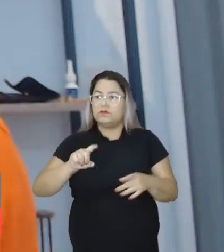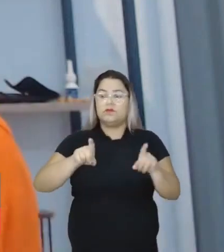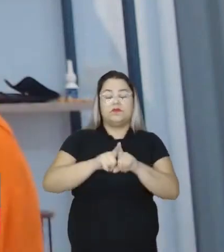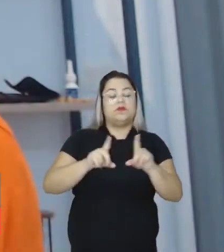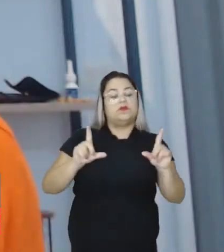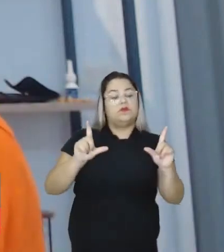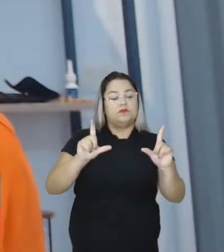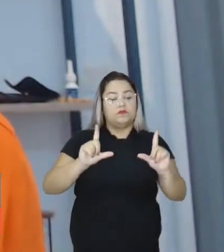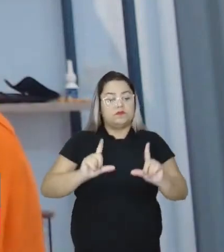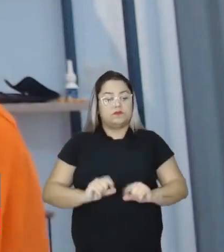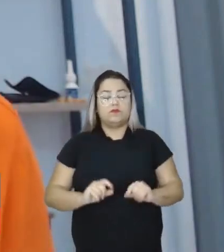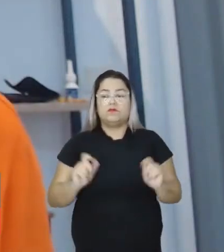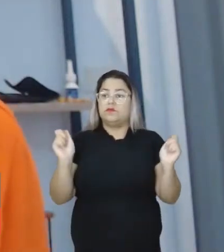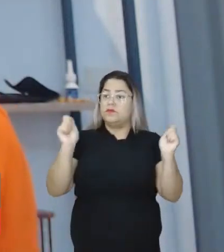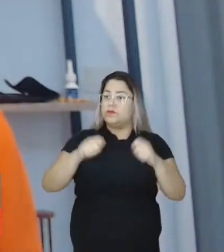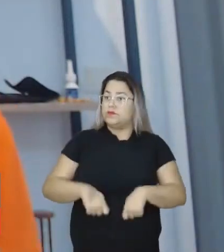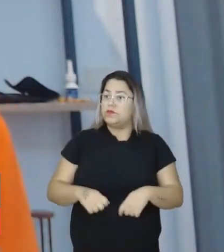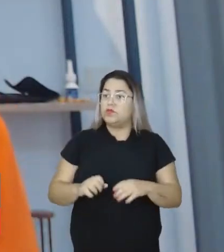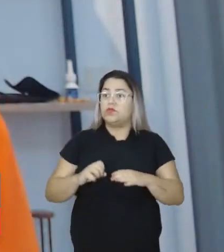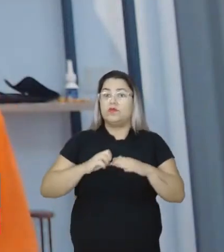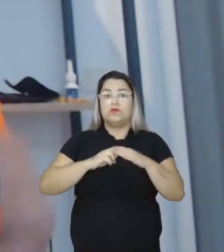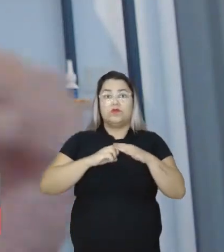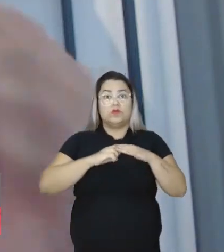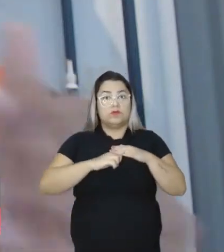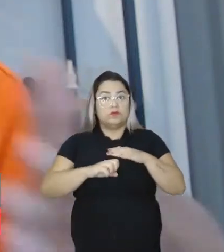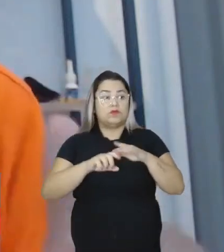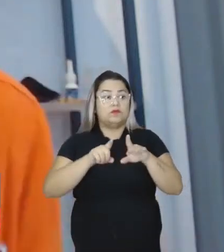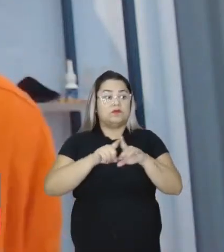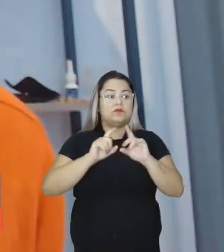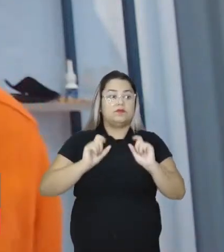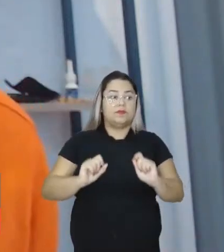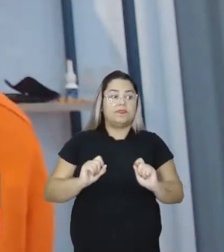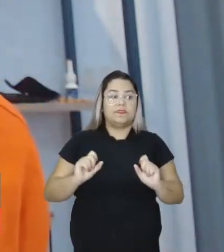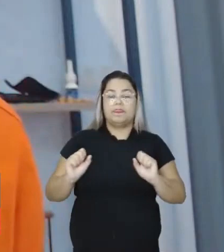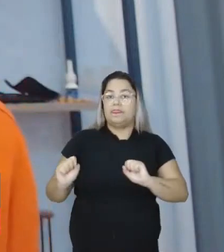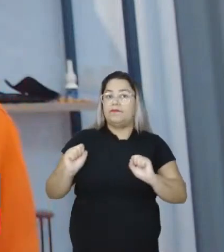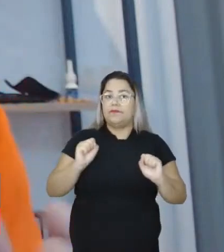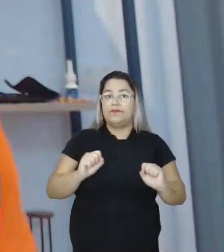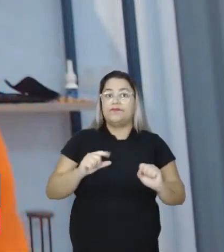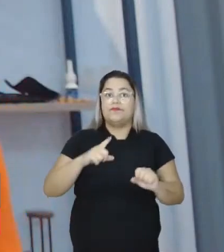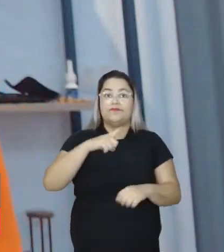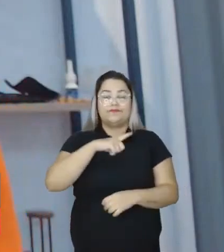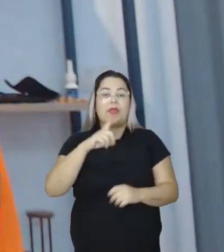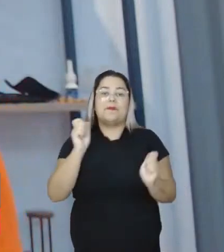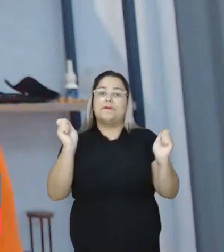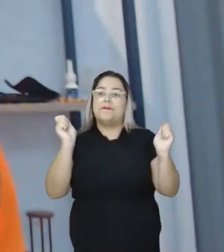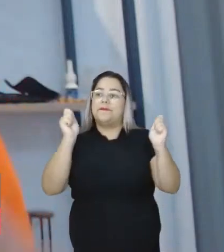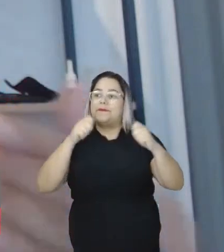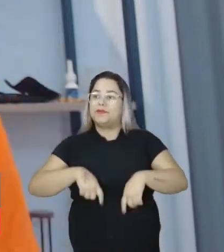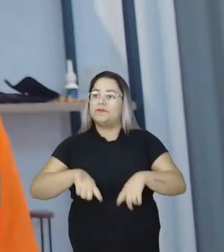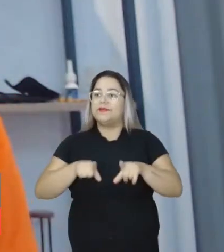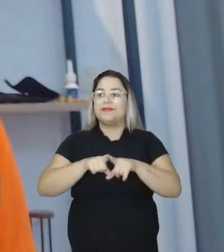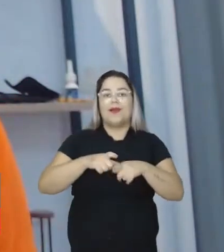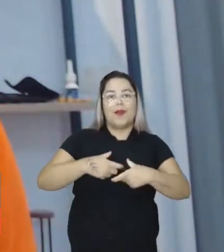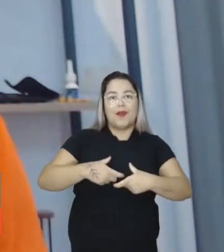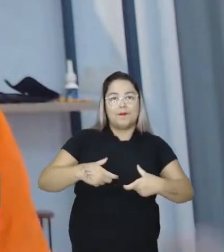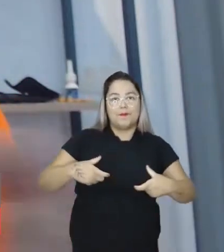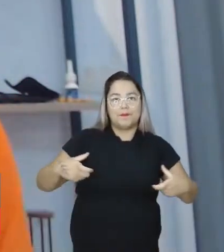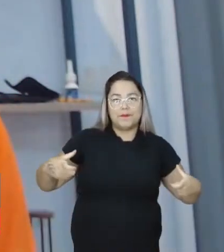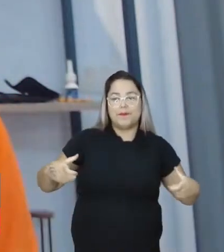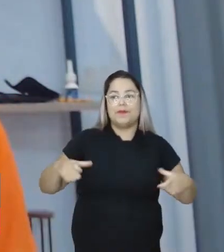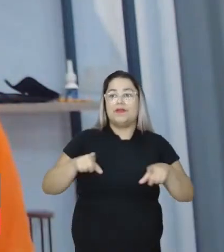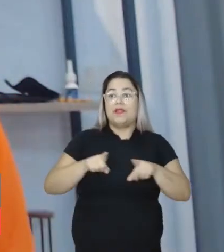nossa necessidade de importação. E podemos dizer mais, Amanda, nós precisamos ampliar as